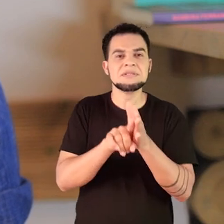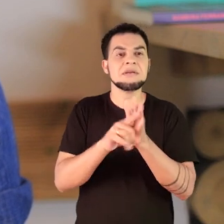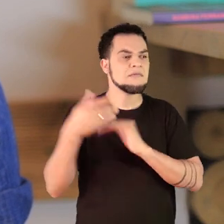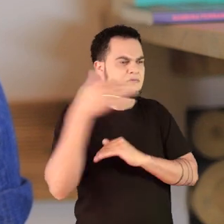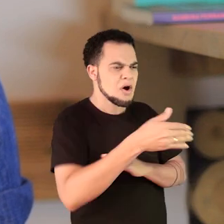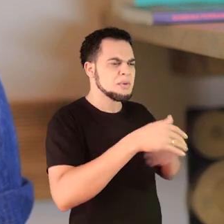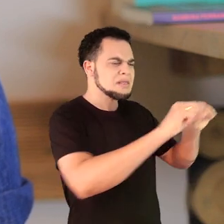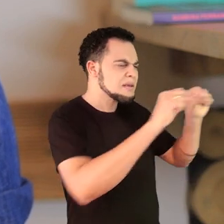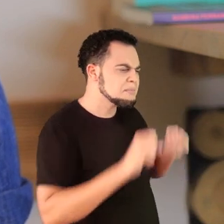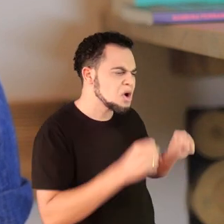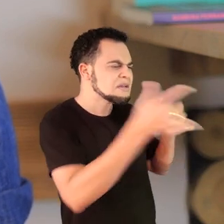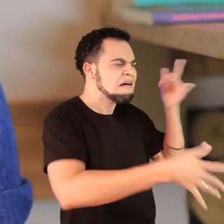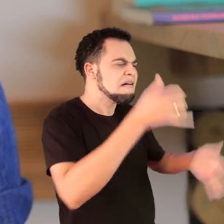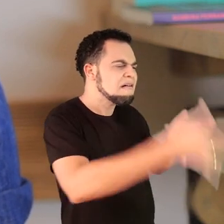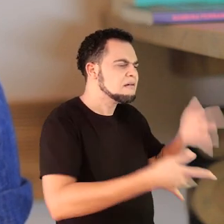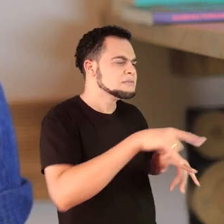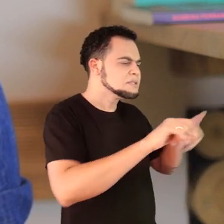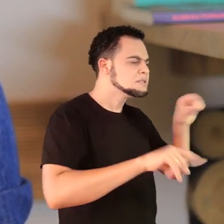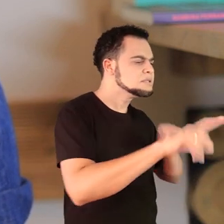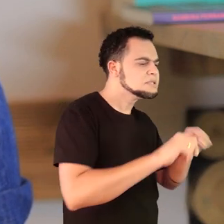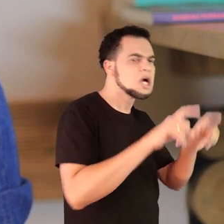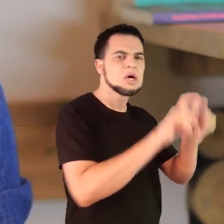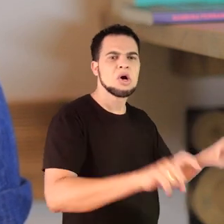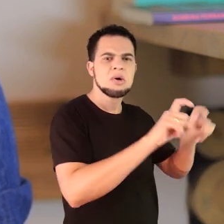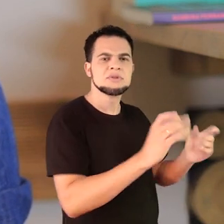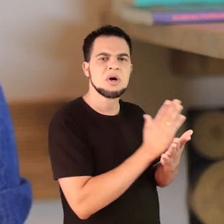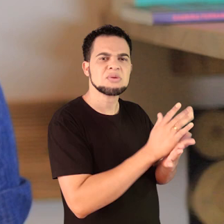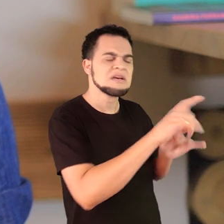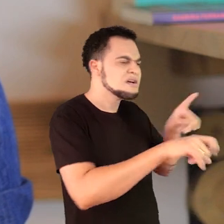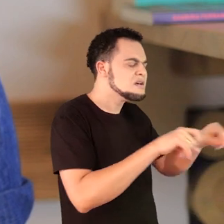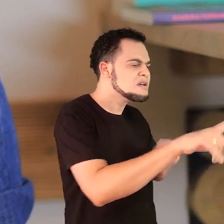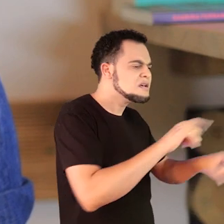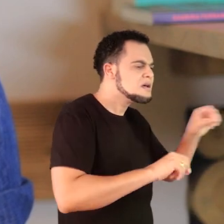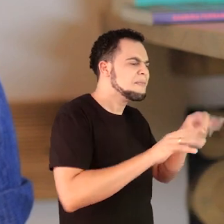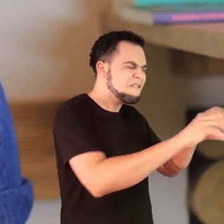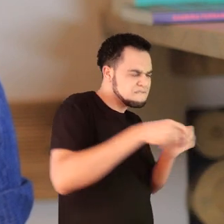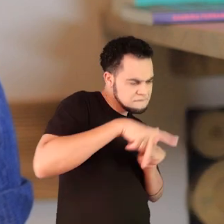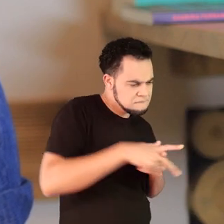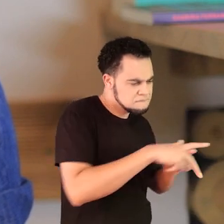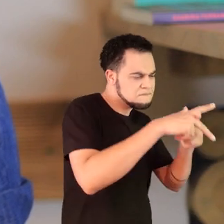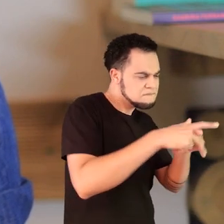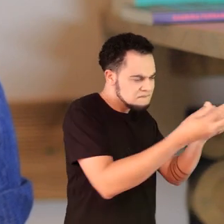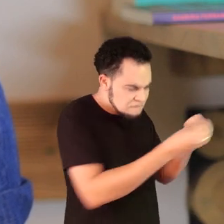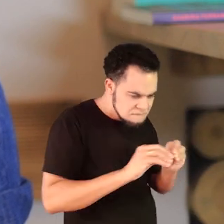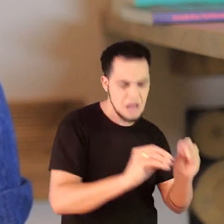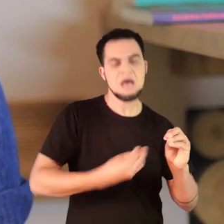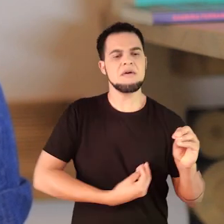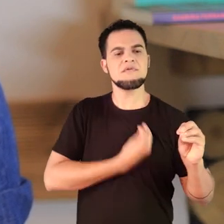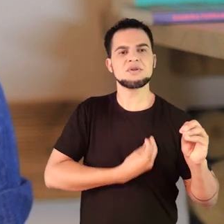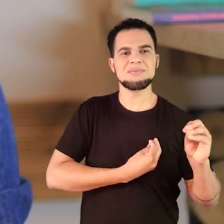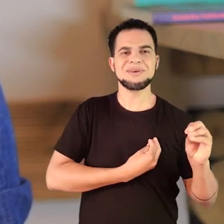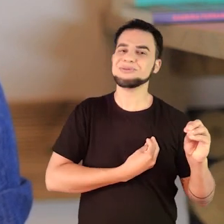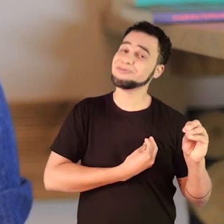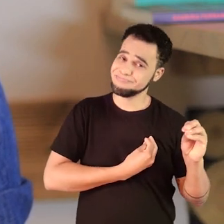da universidade para ver o que tinha de peças para computador que ainda prestava, para que assim a gente pudesse botar os computadores